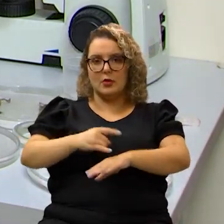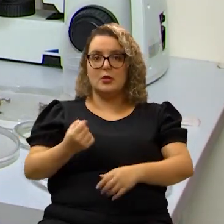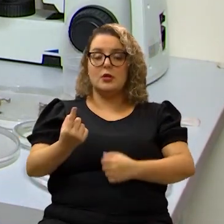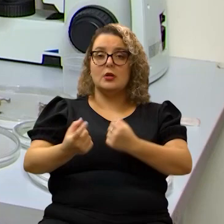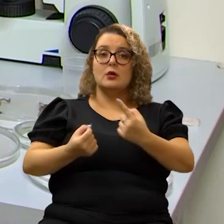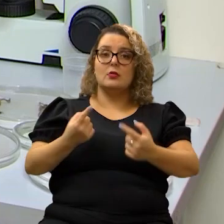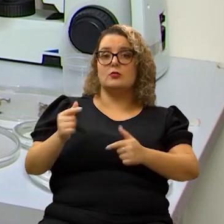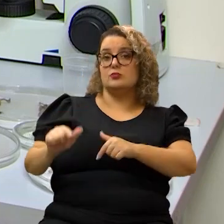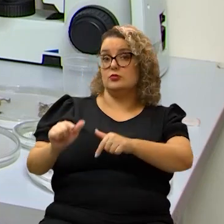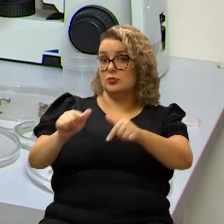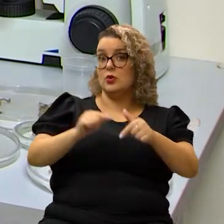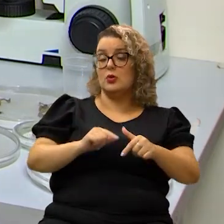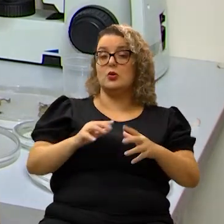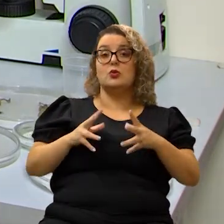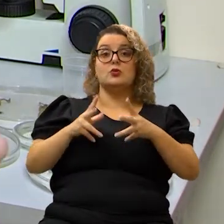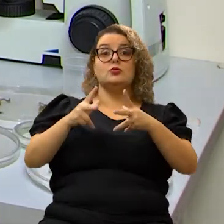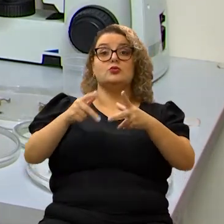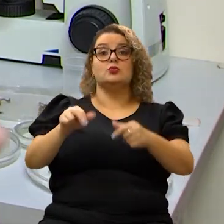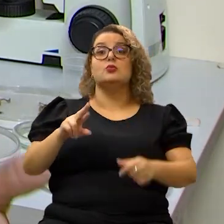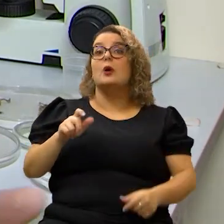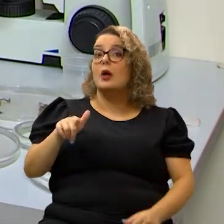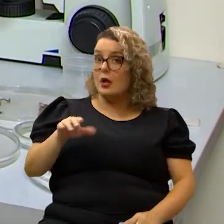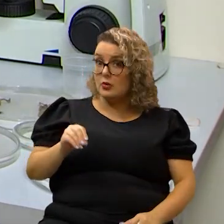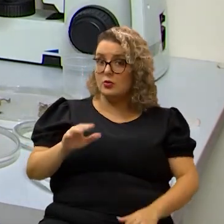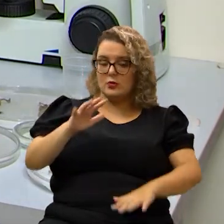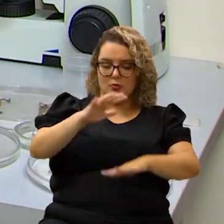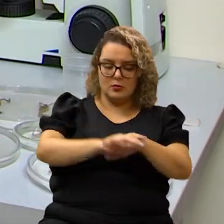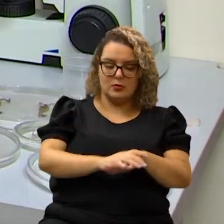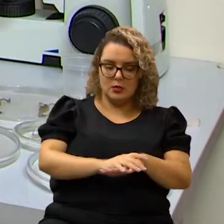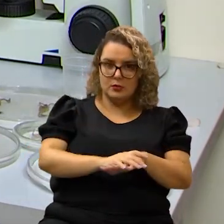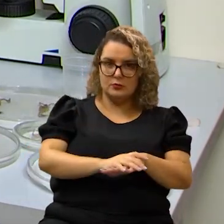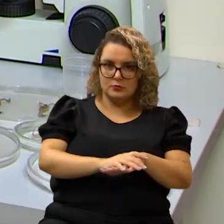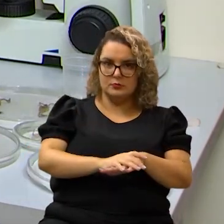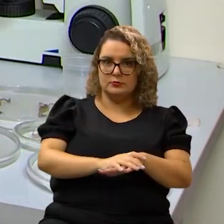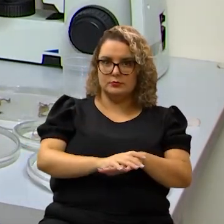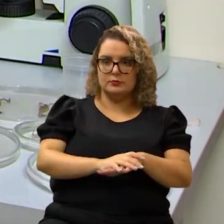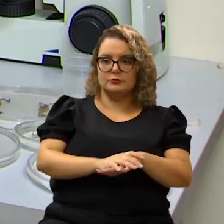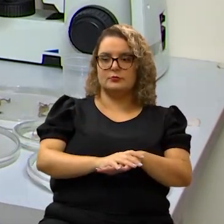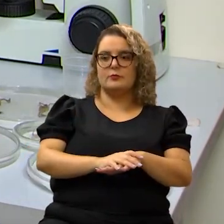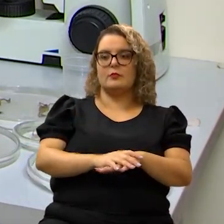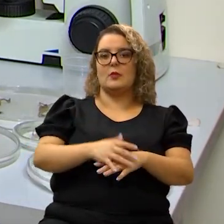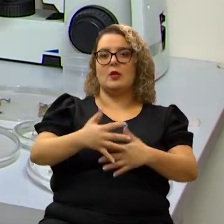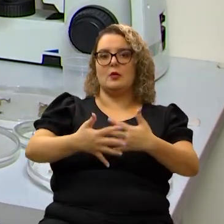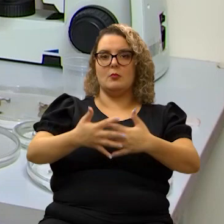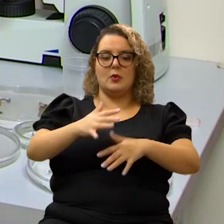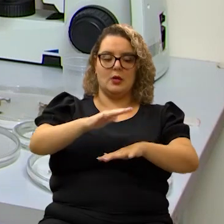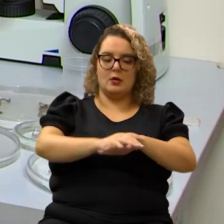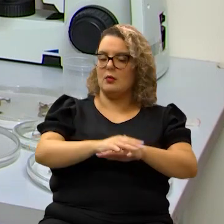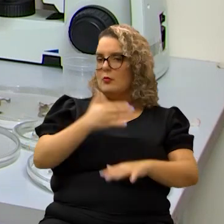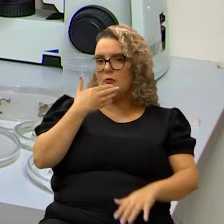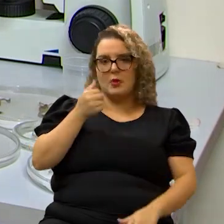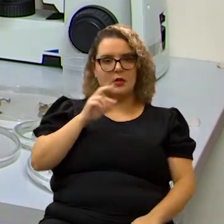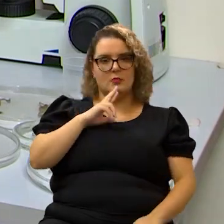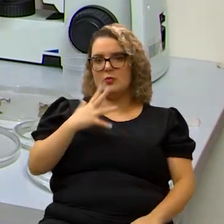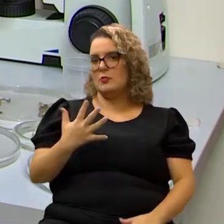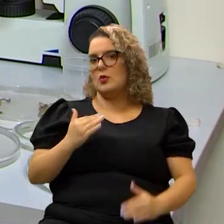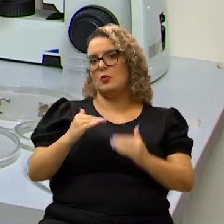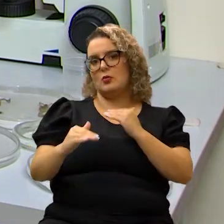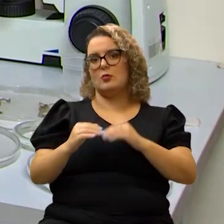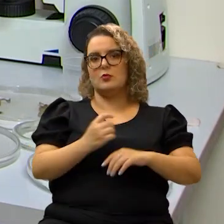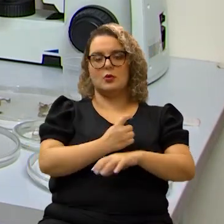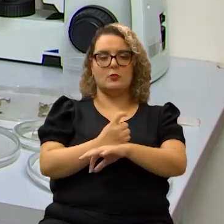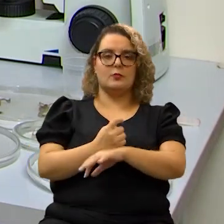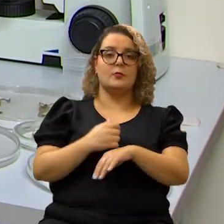que tem ralo no banheiro, tem casa que tem ralo em alguns lugares, tá? Todos esses ralos têm que estar tampados. Então, a